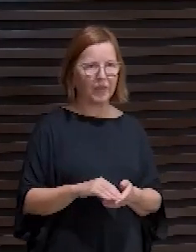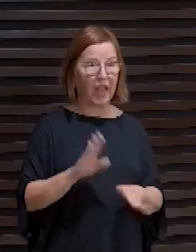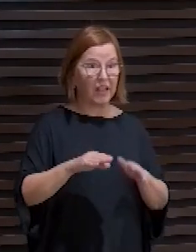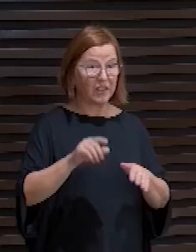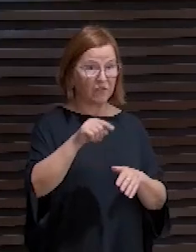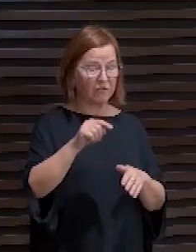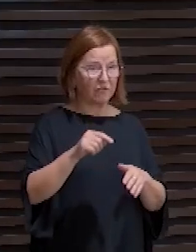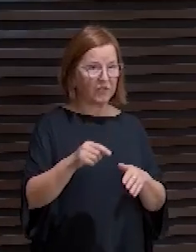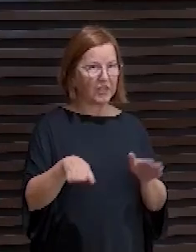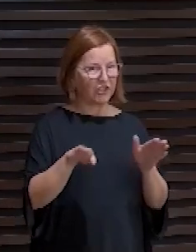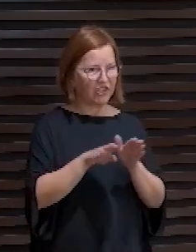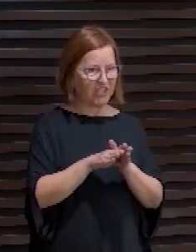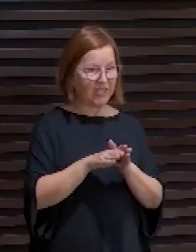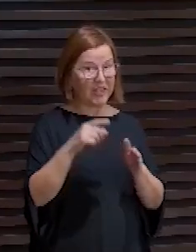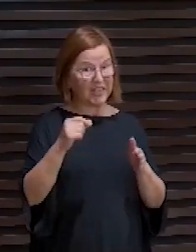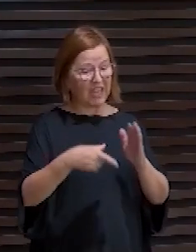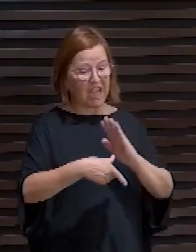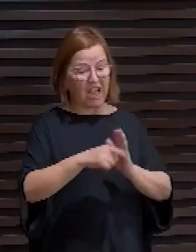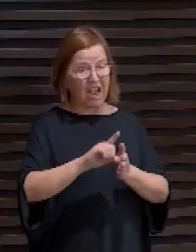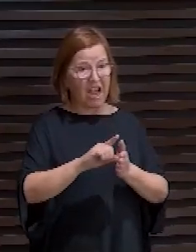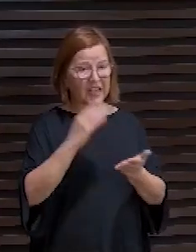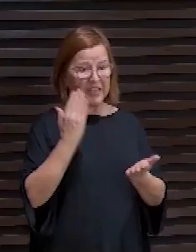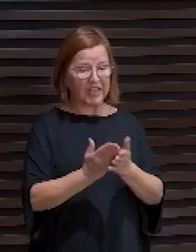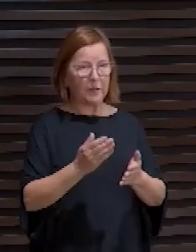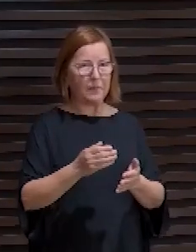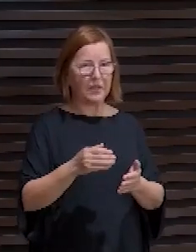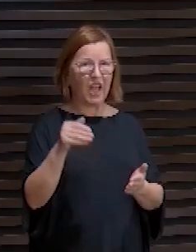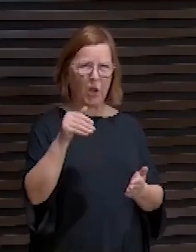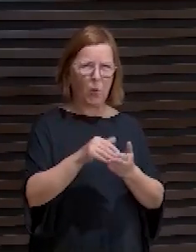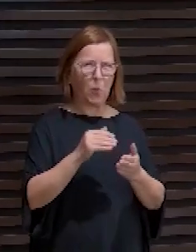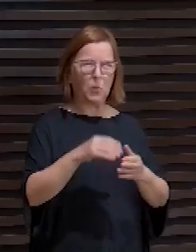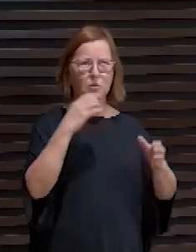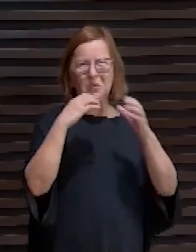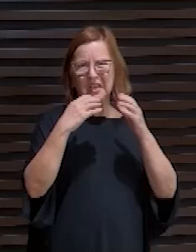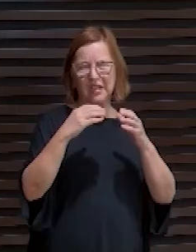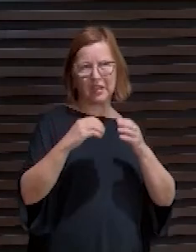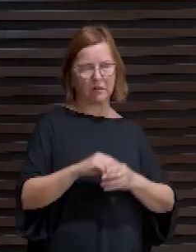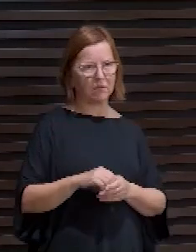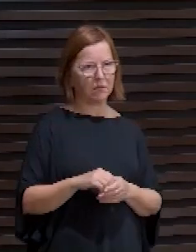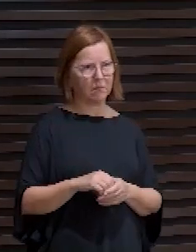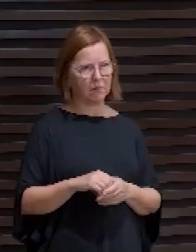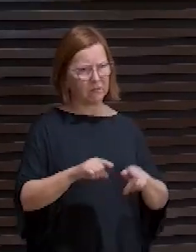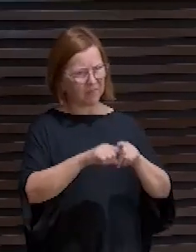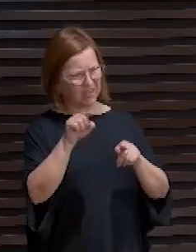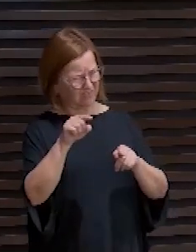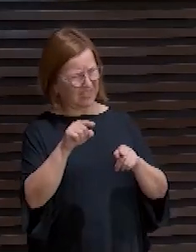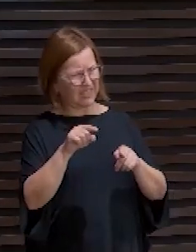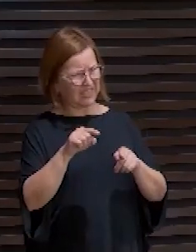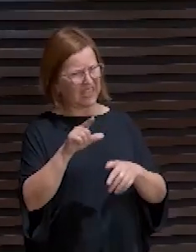último cântico, porque você não quer nem conversa com alguém. Você realmente tem certeza que você faz parte da igreja de